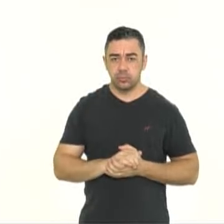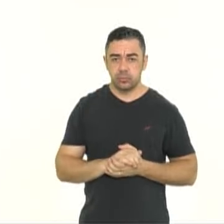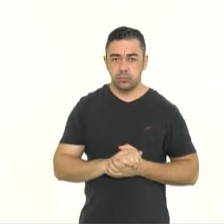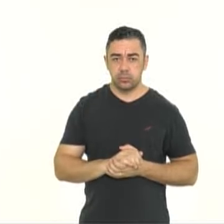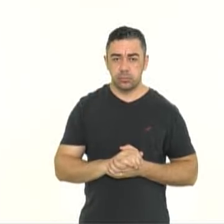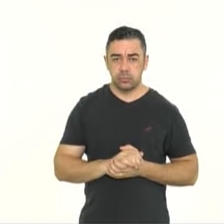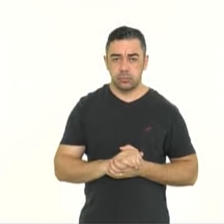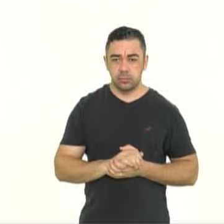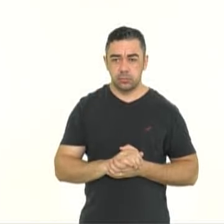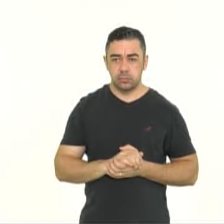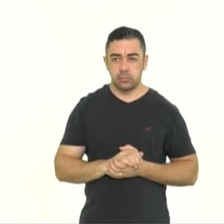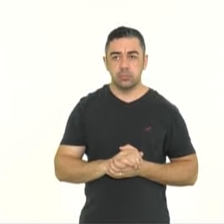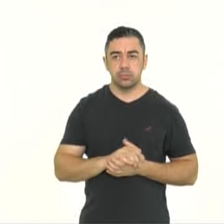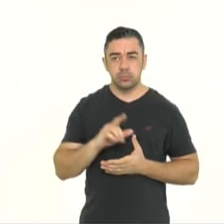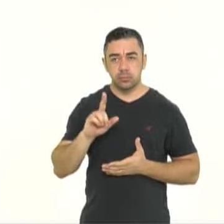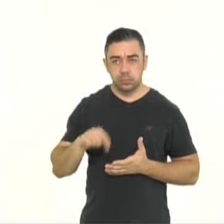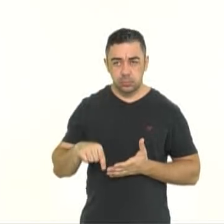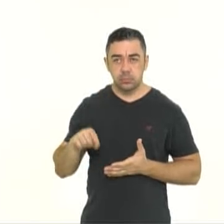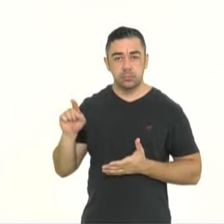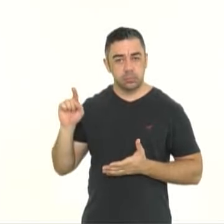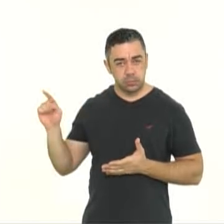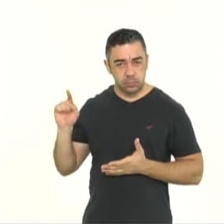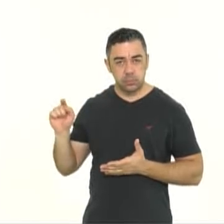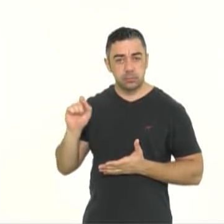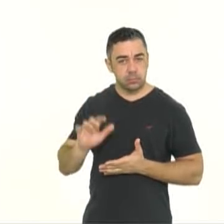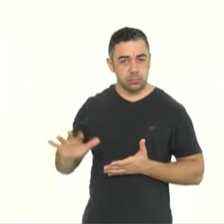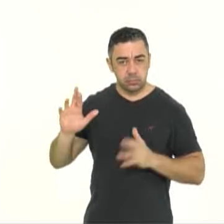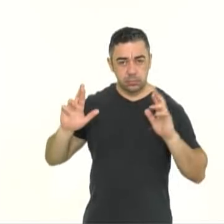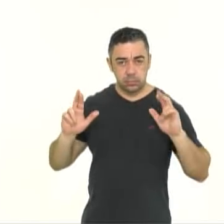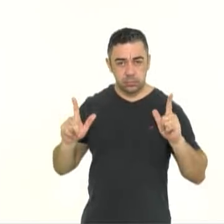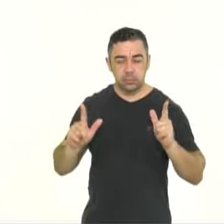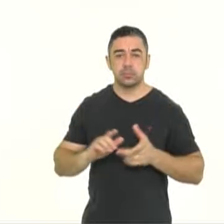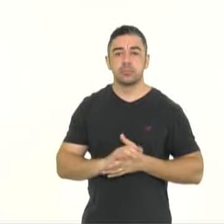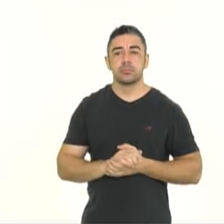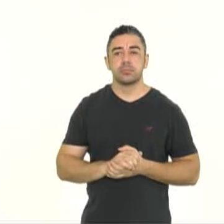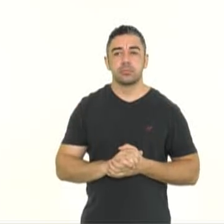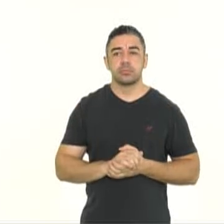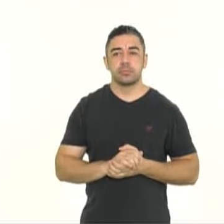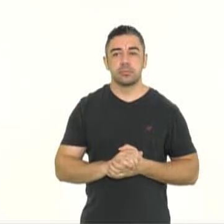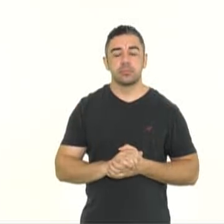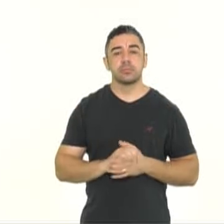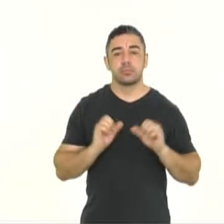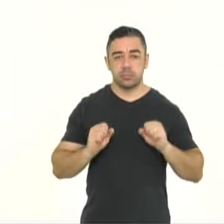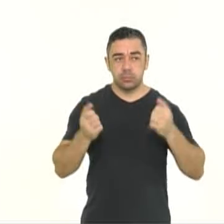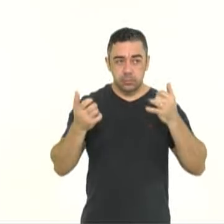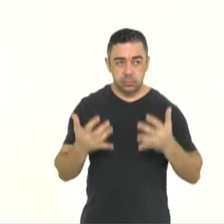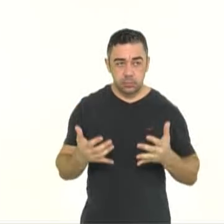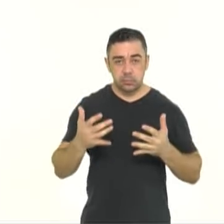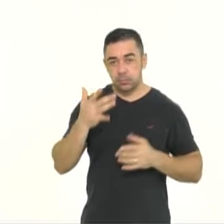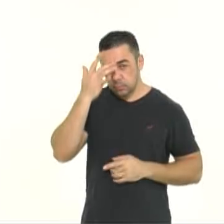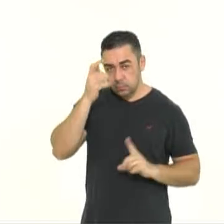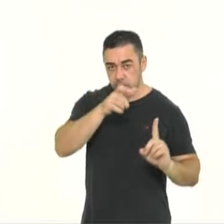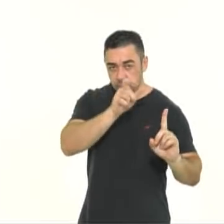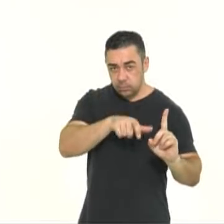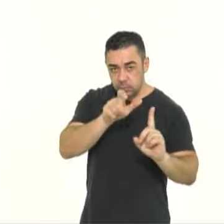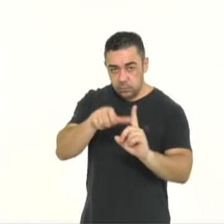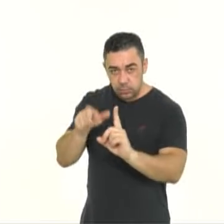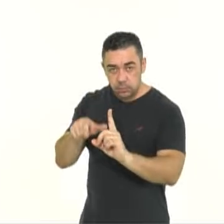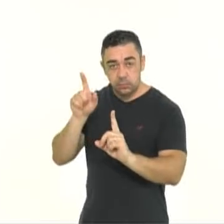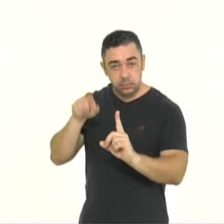é? Esqueci o nome, de batismo, né? Era uma imagem diferente. Podemos falar que os personagens